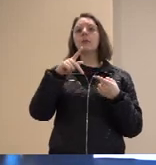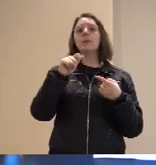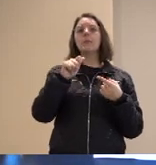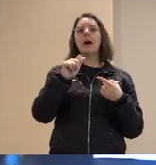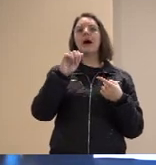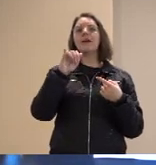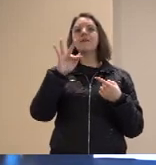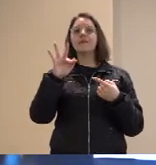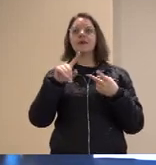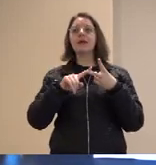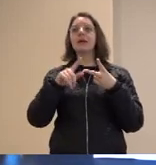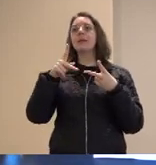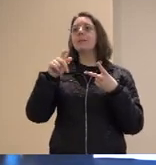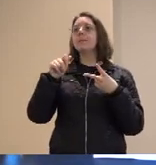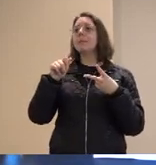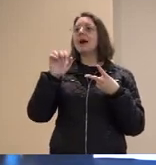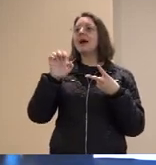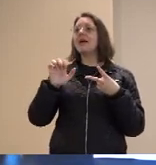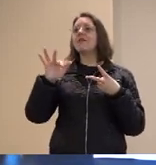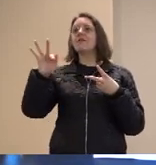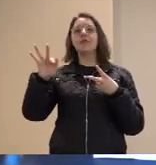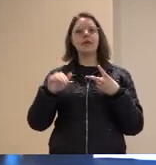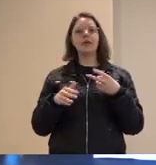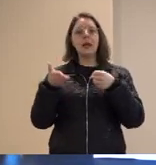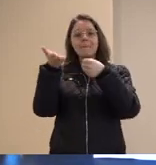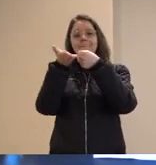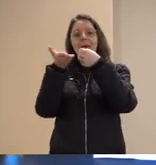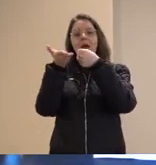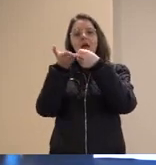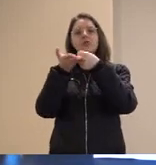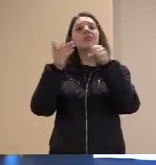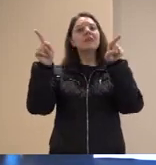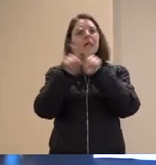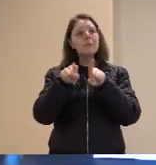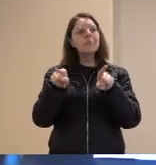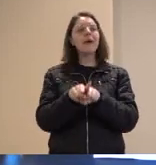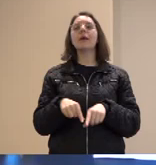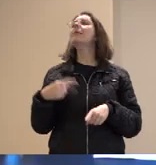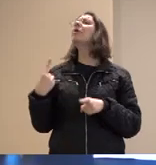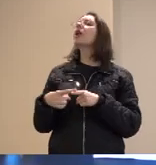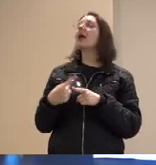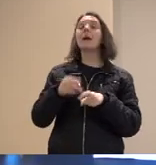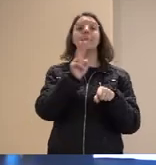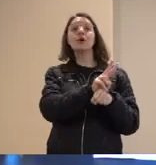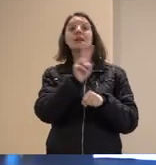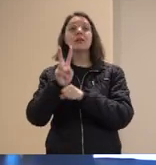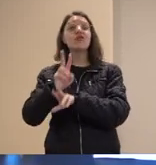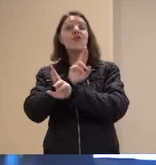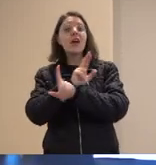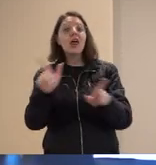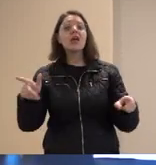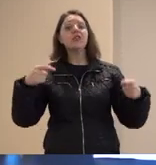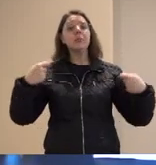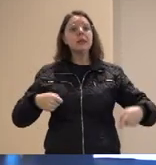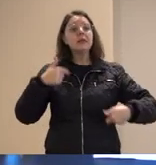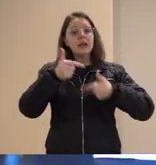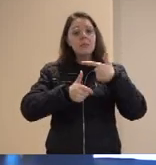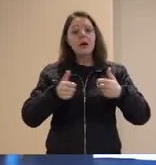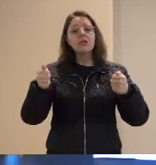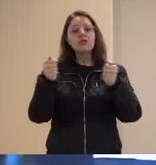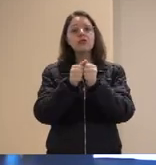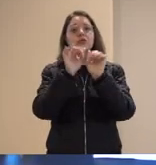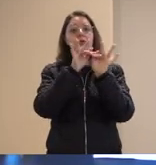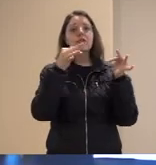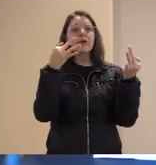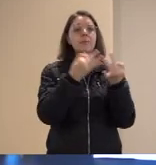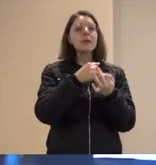complexidade também. Por quê? Porque são proteções diferentes. Há necessidade do trabalho com a família, da